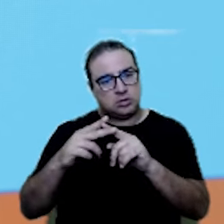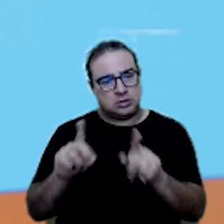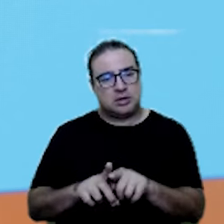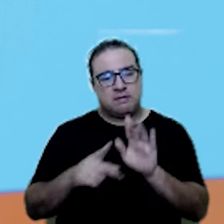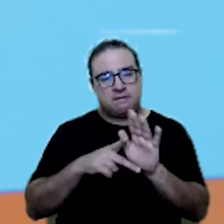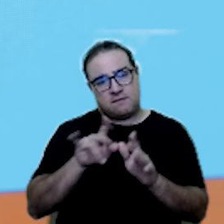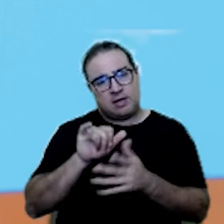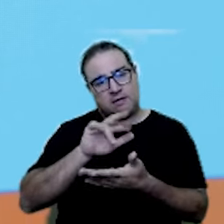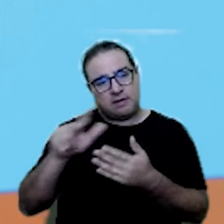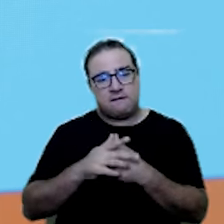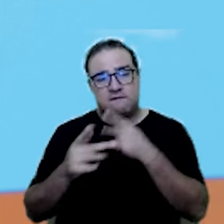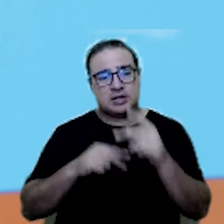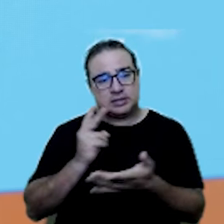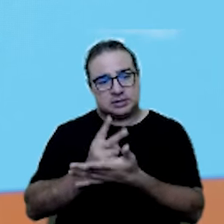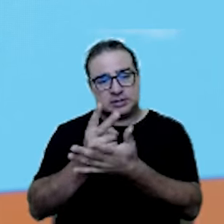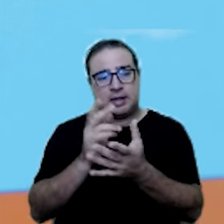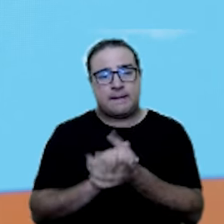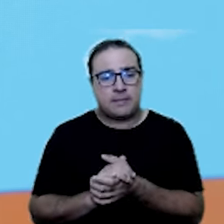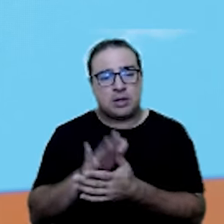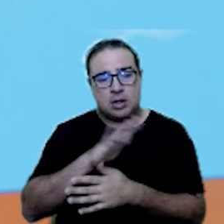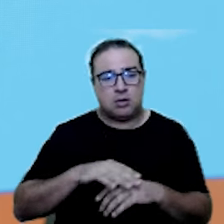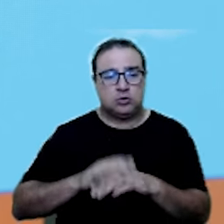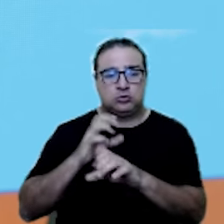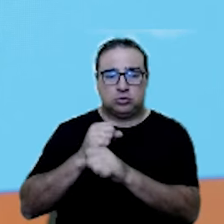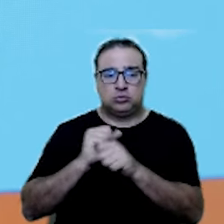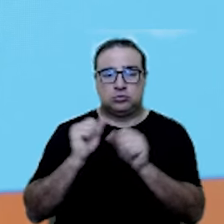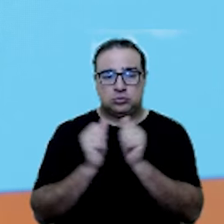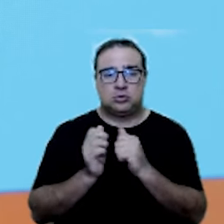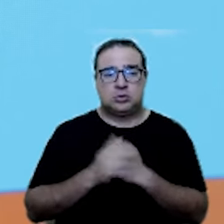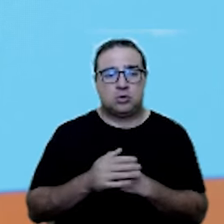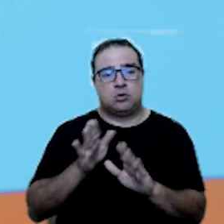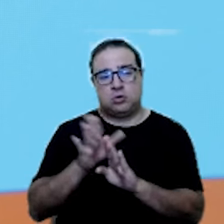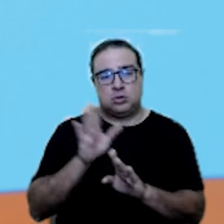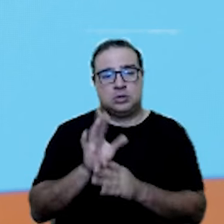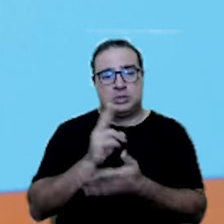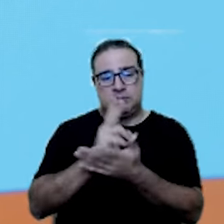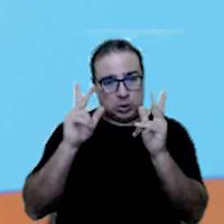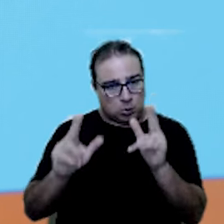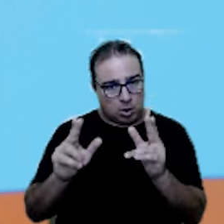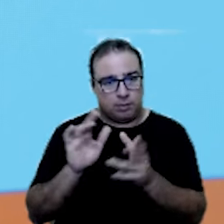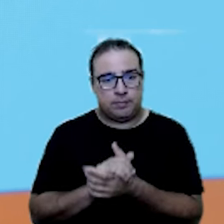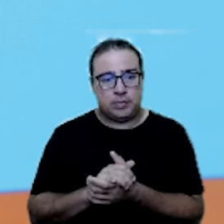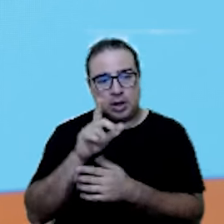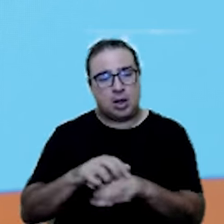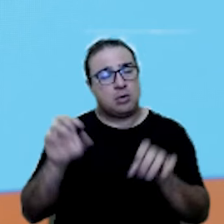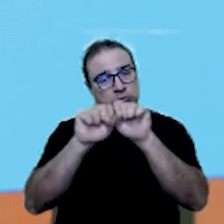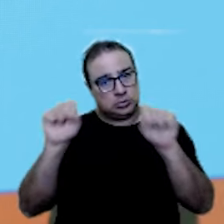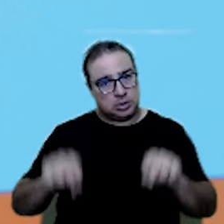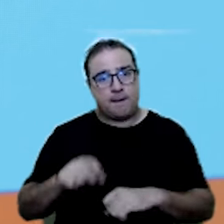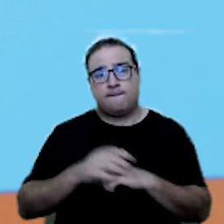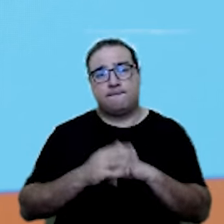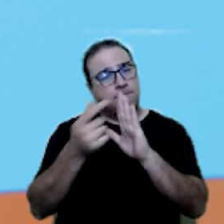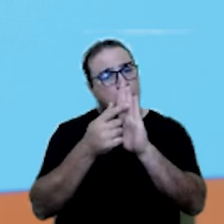ajustes e assim vai então reparem sempre na parte dos cálculos que a orientação é sempre a mesma é um